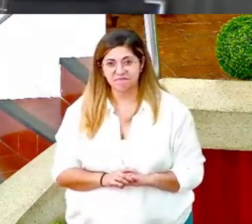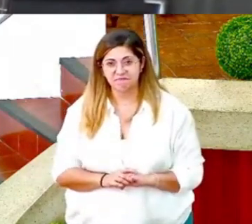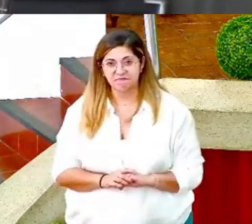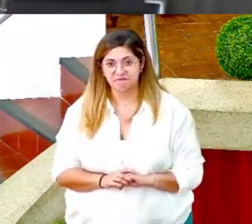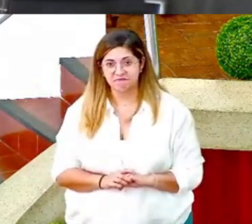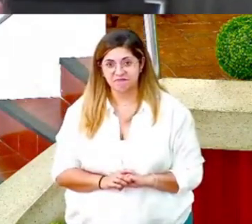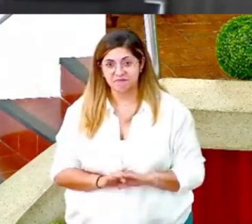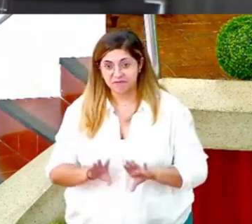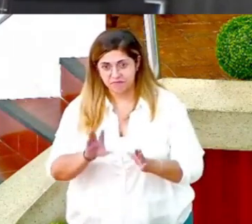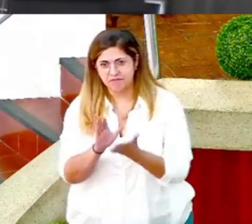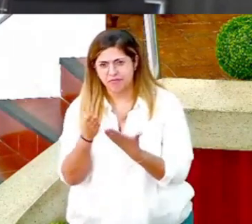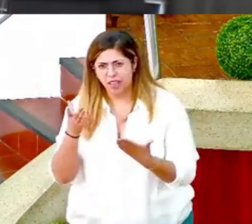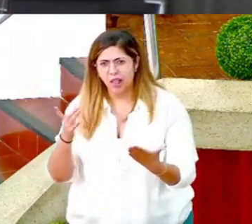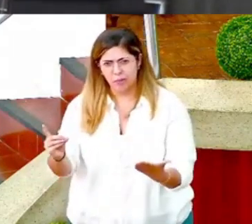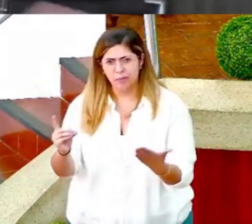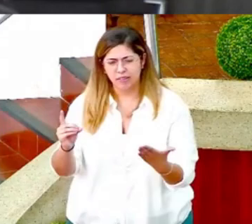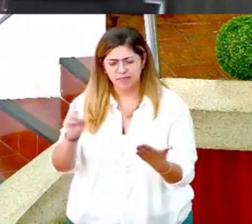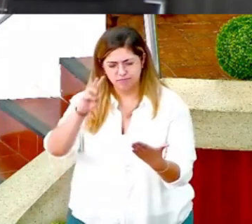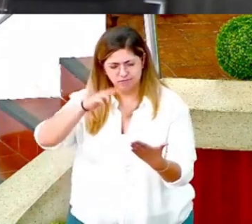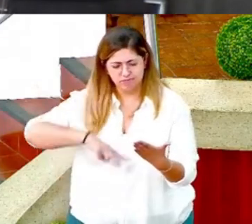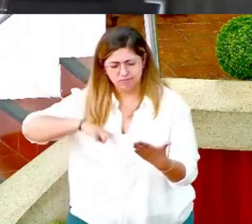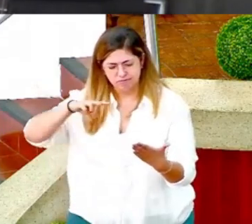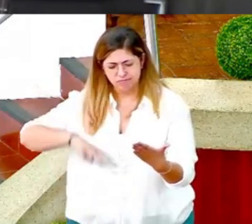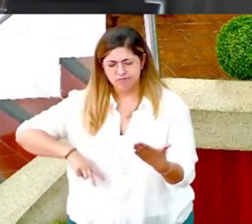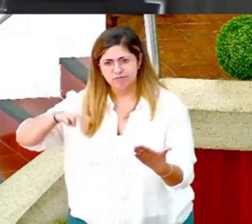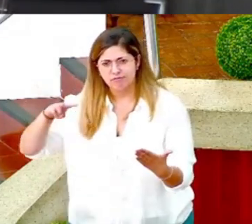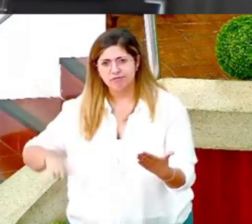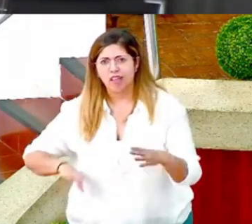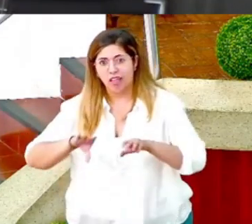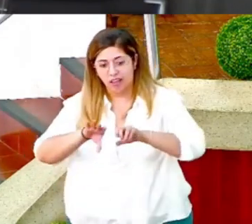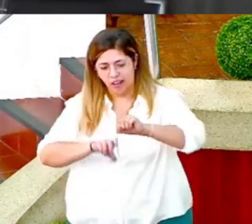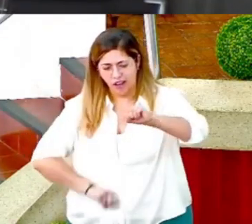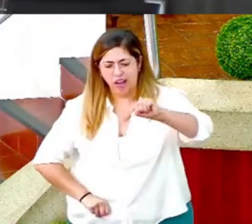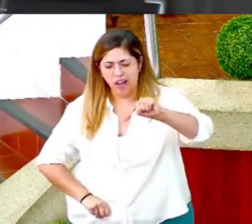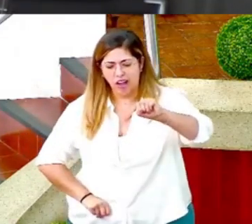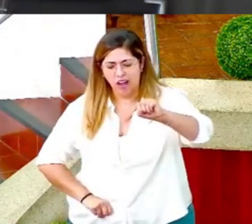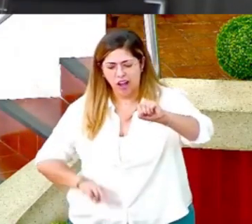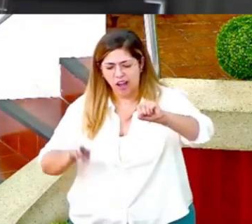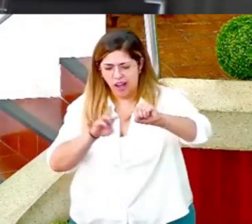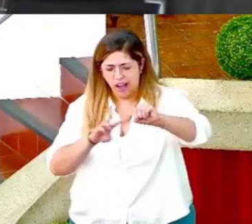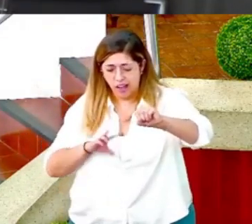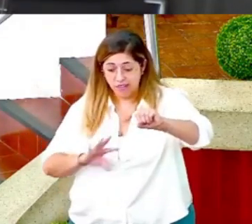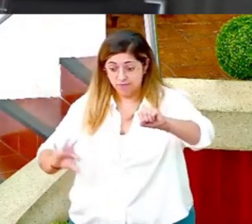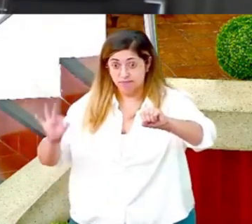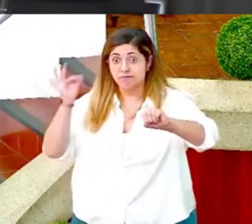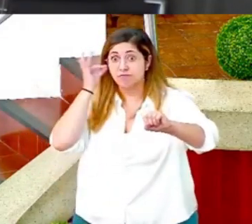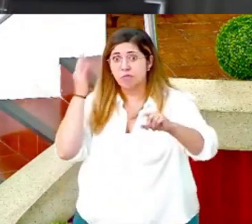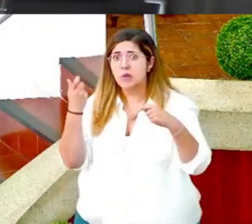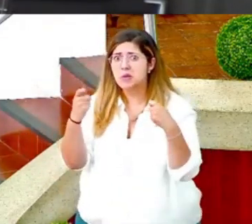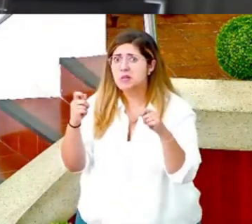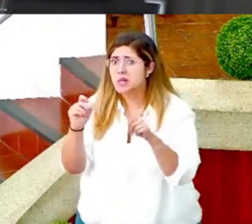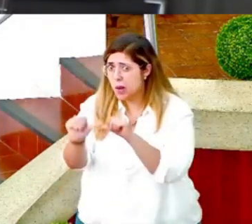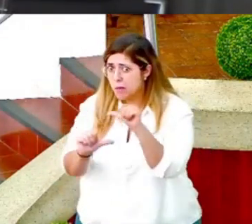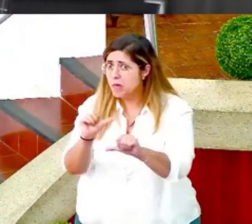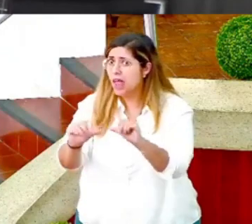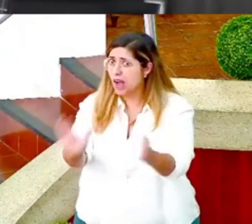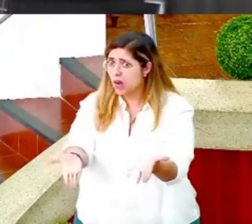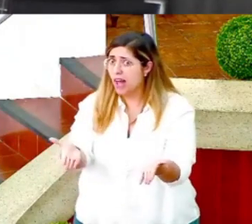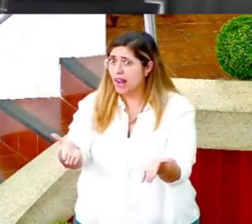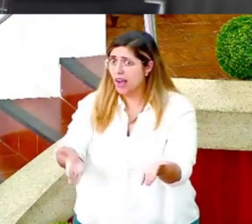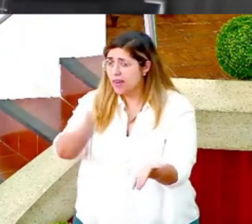da leitura da palavra, mais atemorizado ainda, ele diz: nós precisamos reformar a nossa